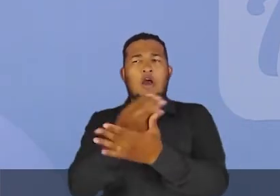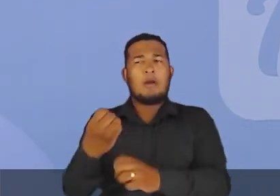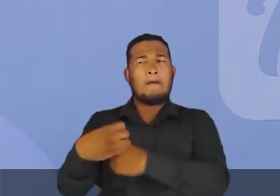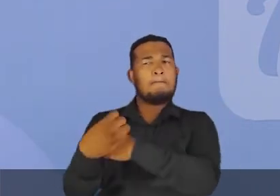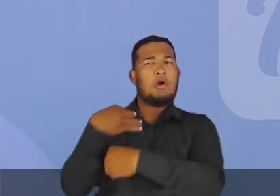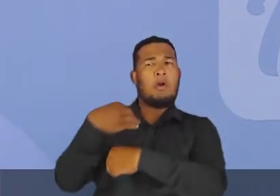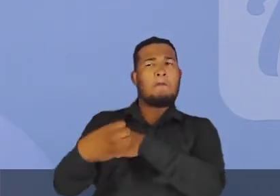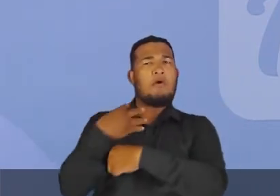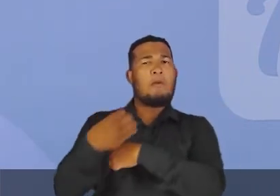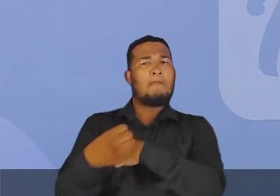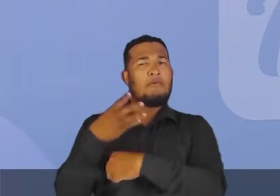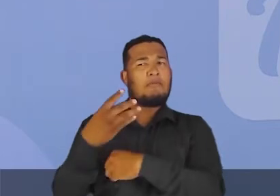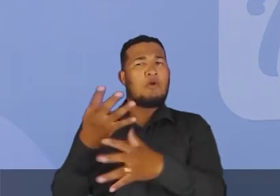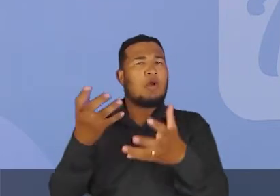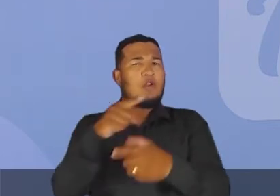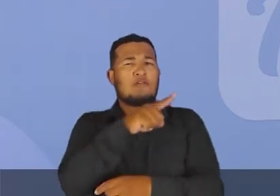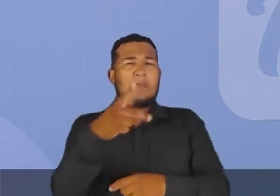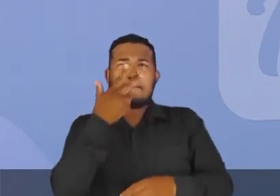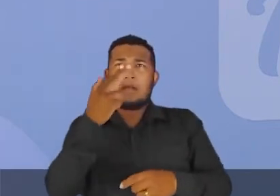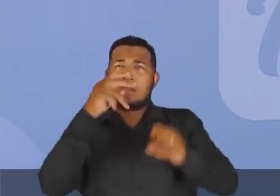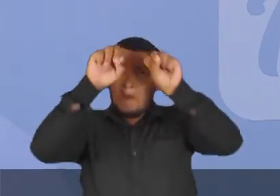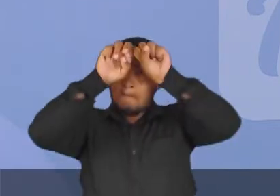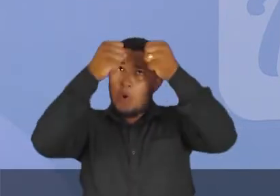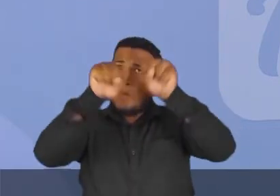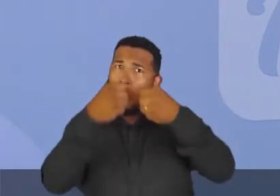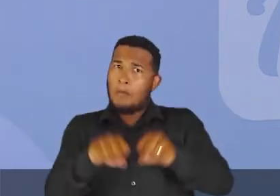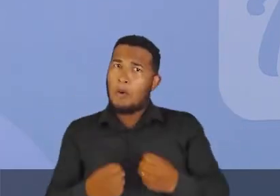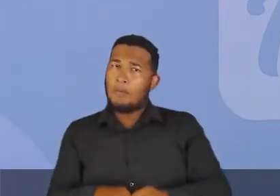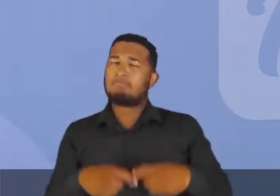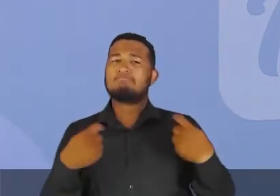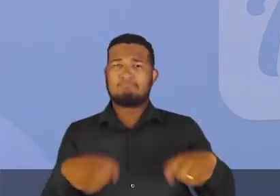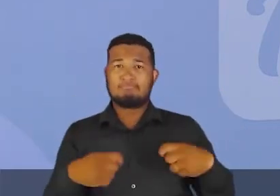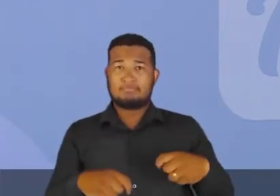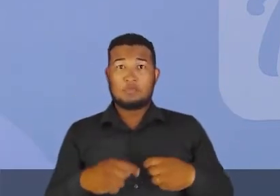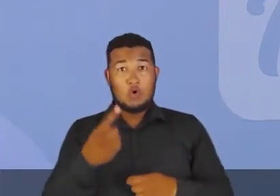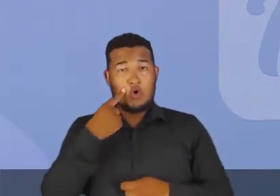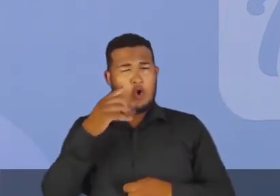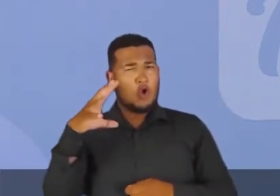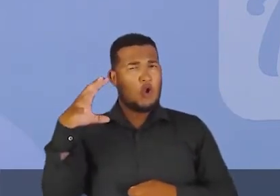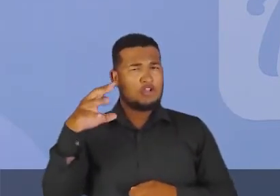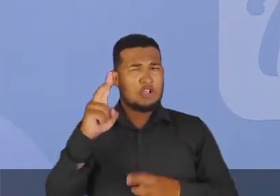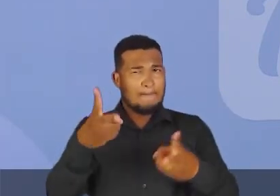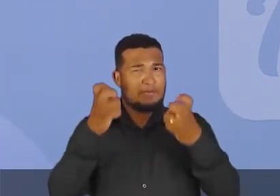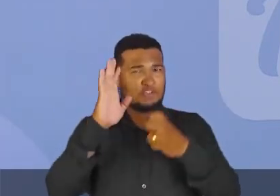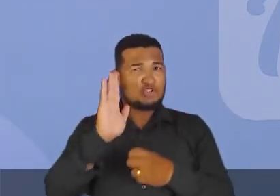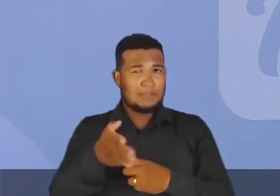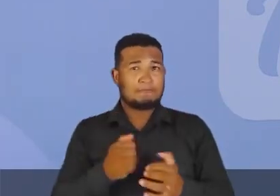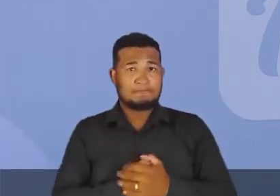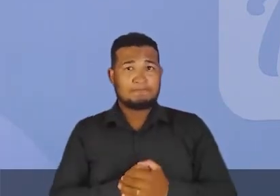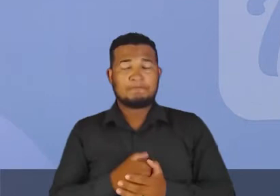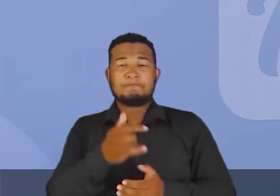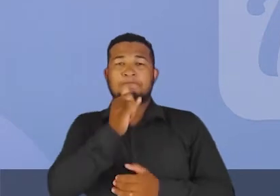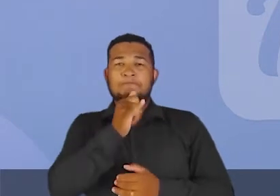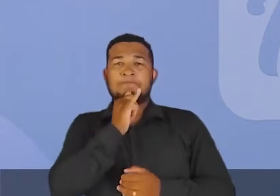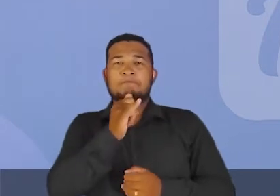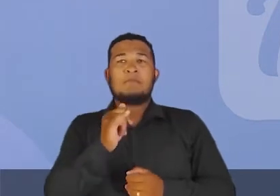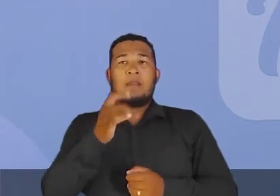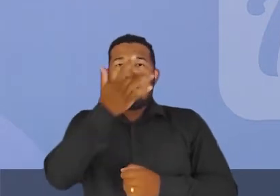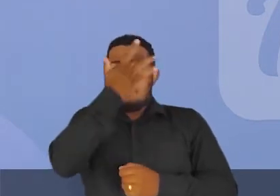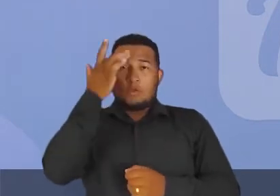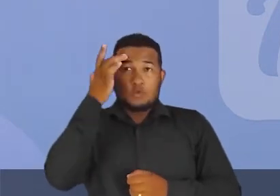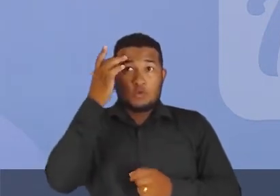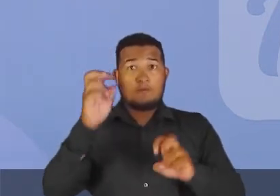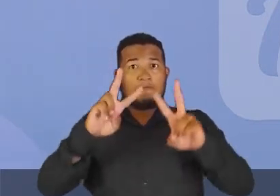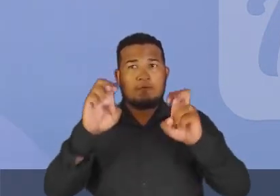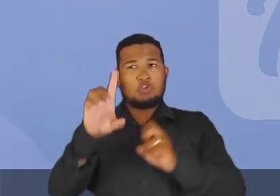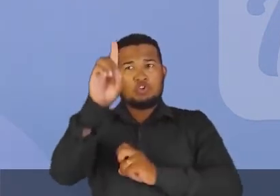que eu gostaria que vocês desconstruíssem comigo. Vê se vocês já ouviram isso. Quando aparecem, né, as pessoas ligadas